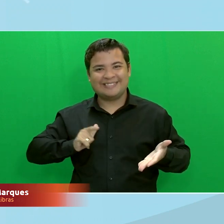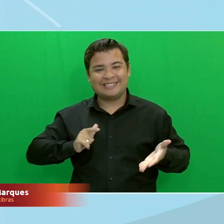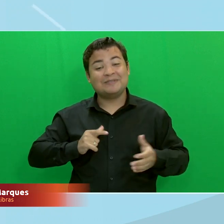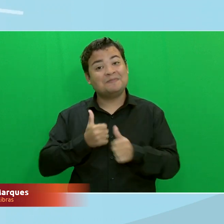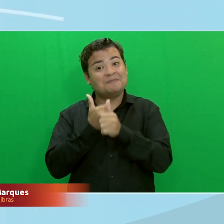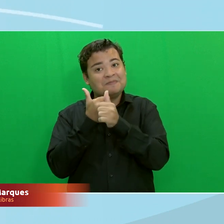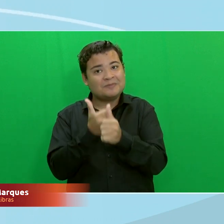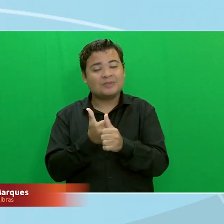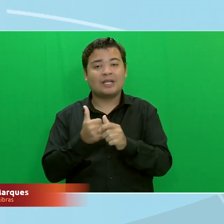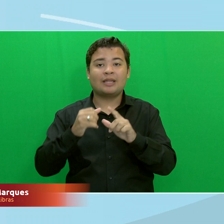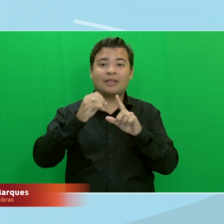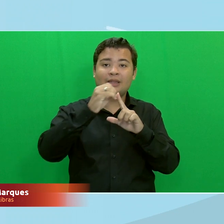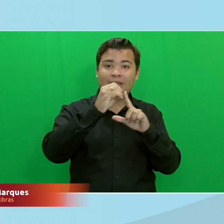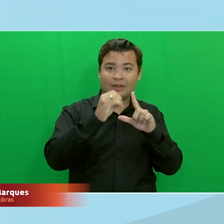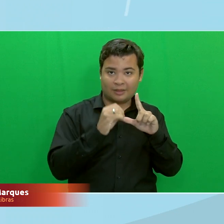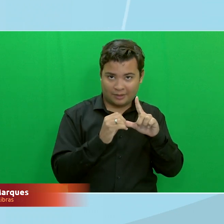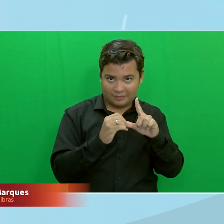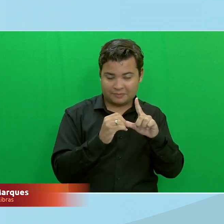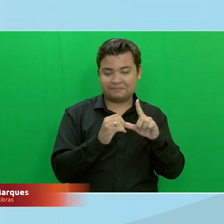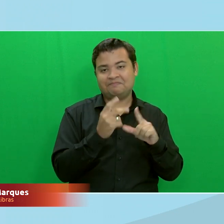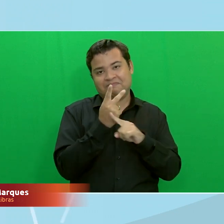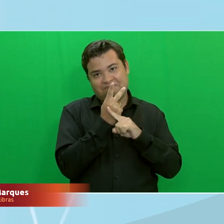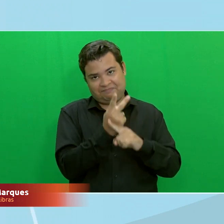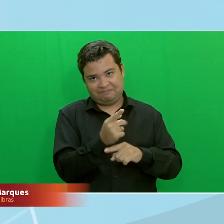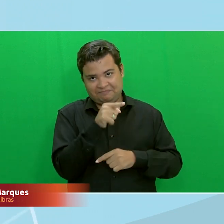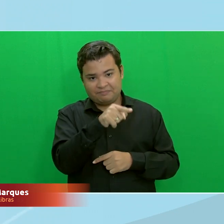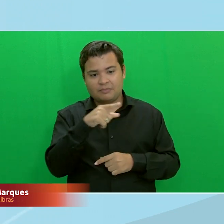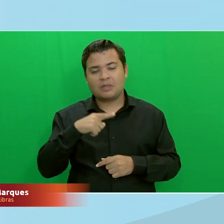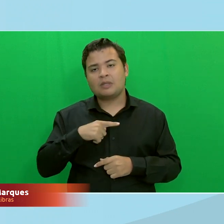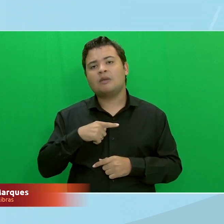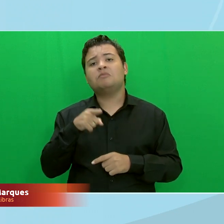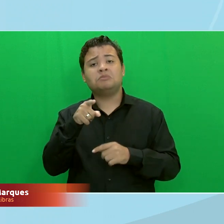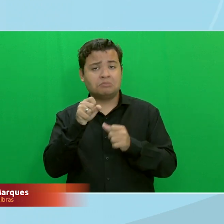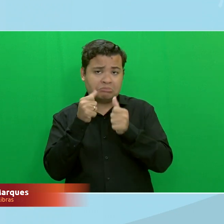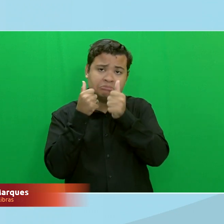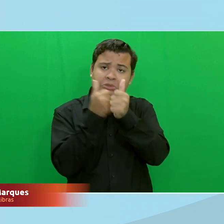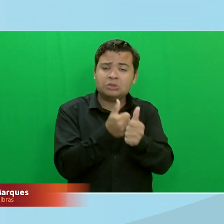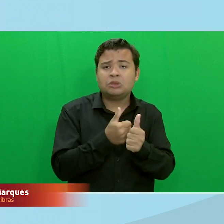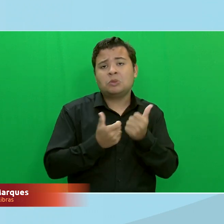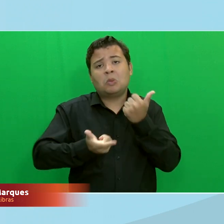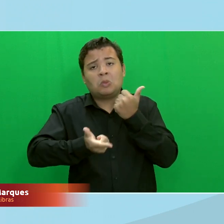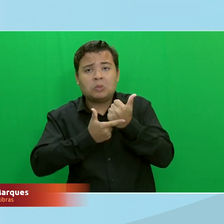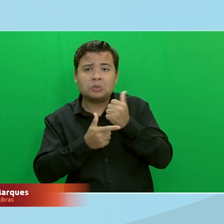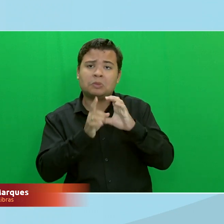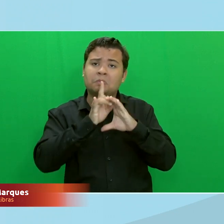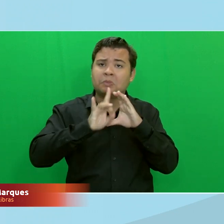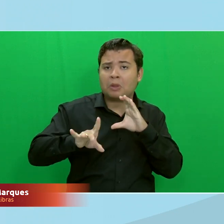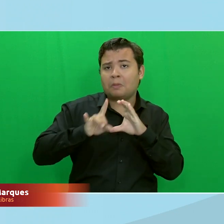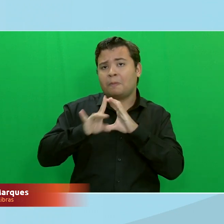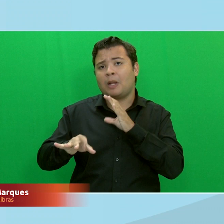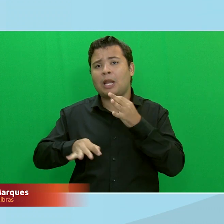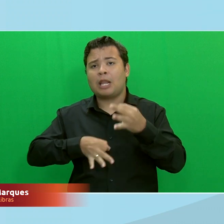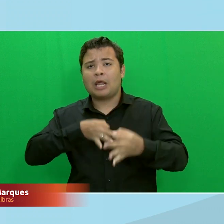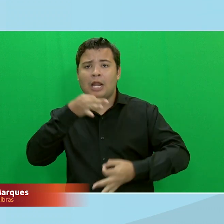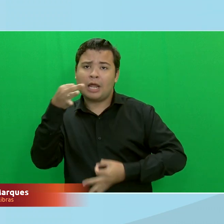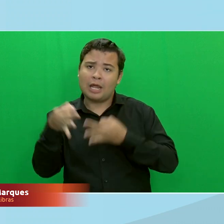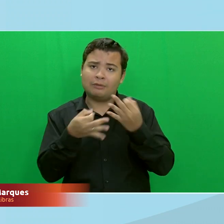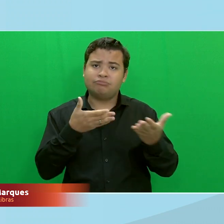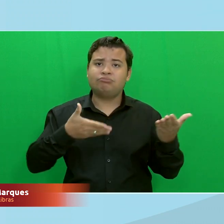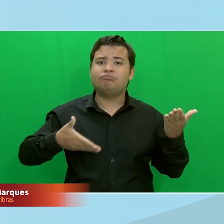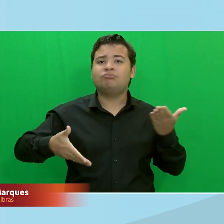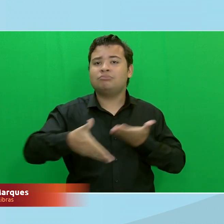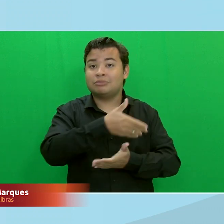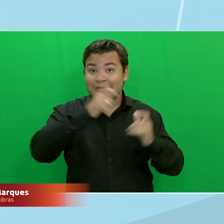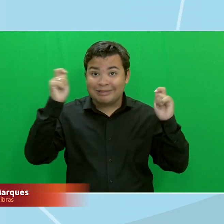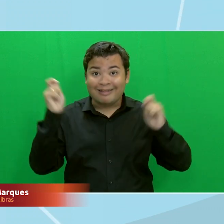por TV UFG. Aí você pode seguir os perfis, curtir, compartilhar, comentar e, claro, interagir com a